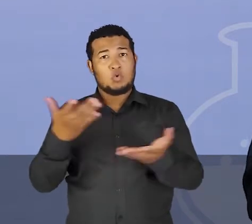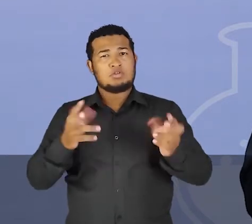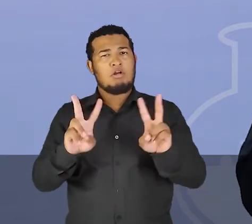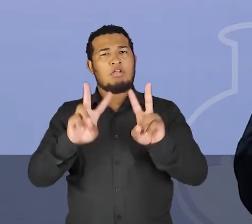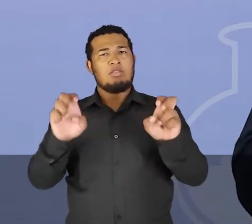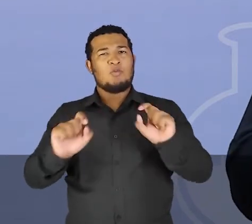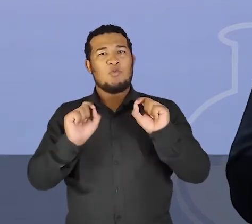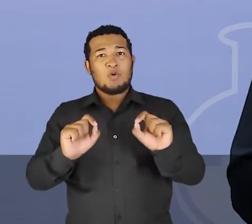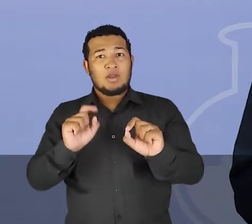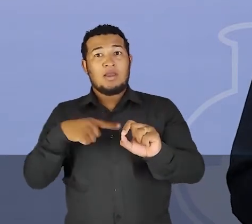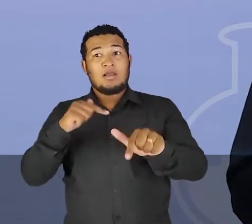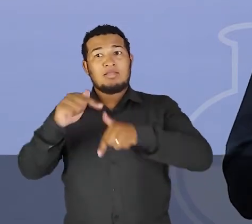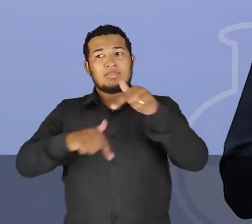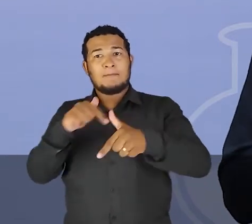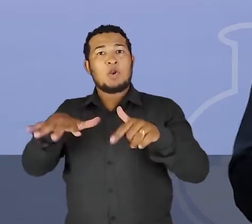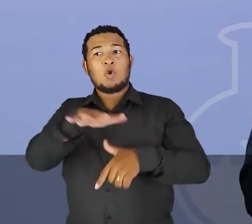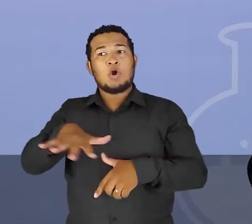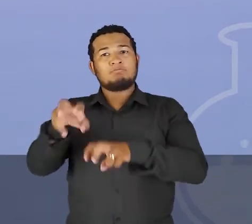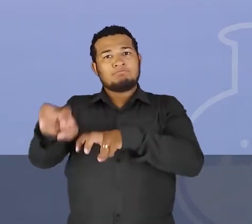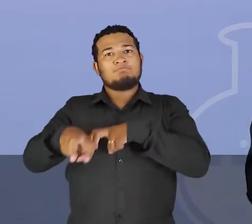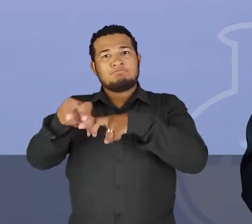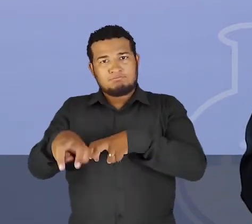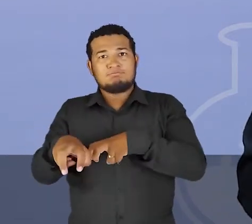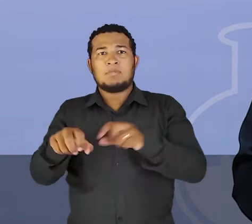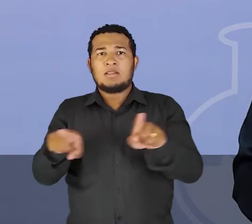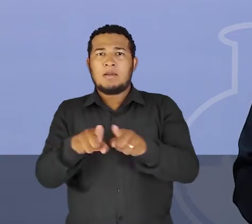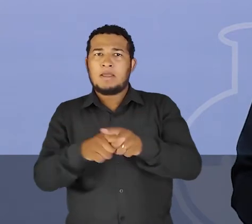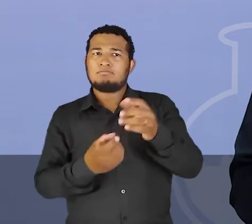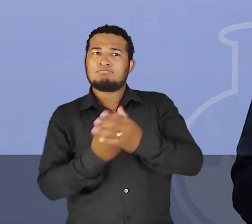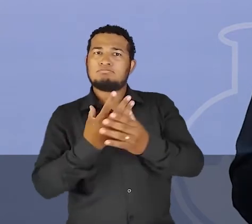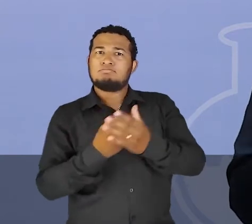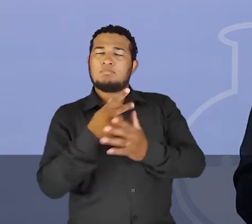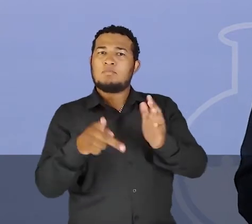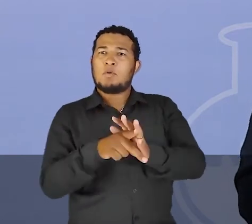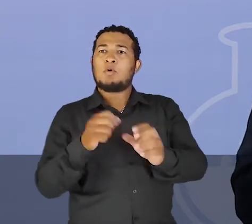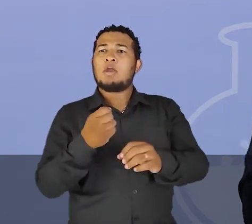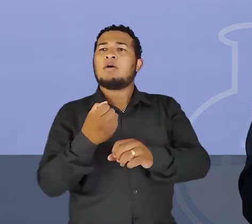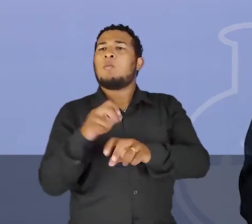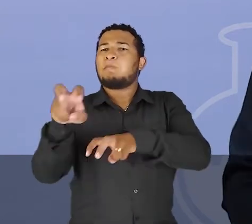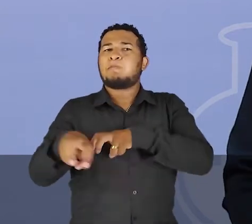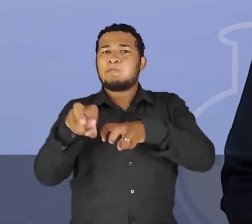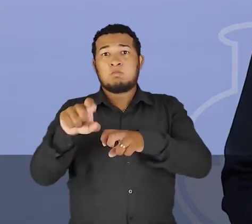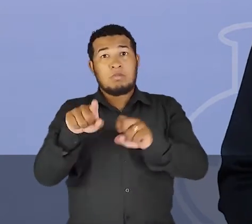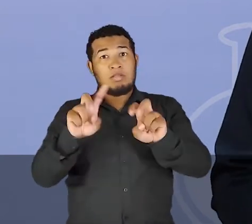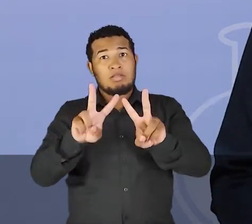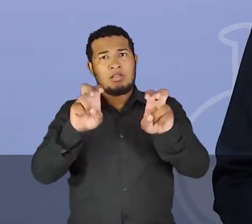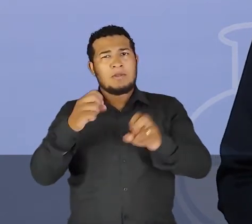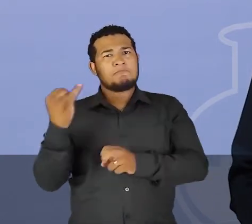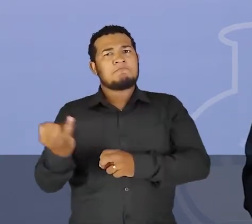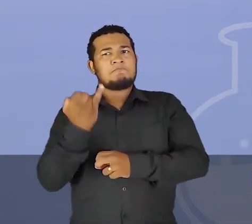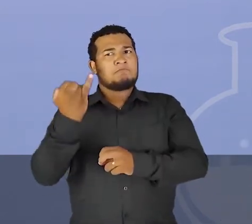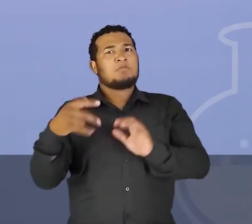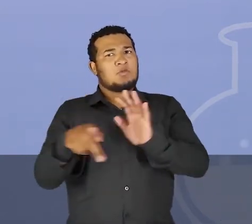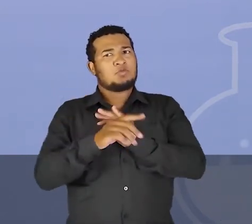tema o trabalho no campo, espaço rural e produção do campo. Um tema super importante nos